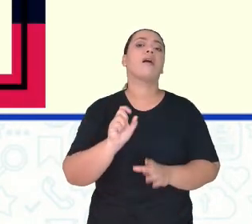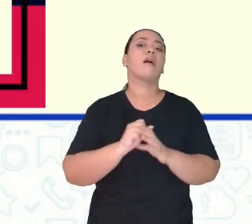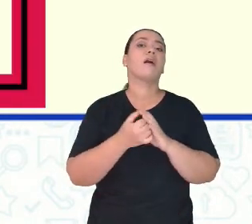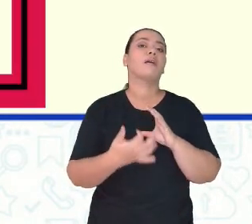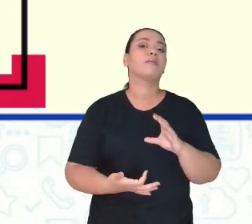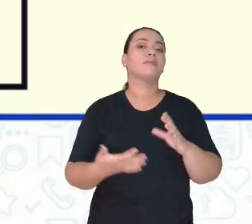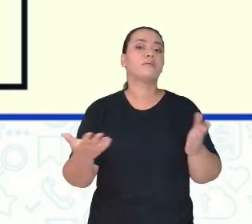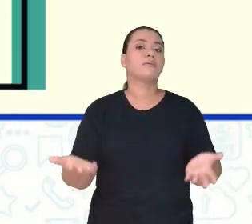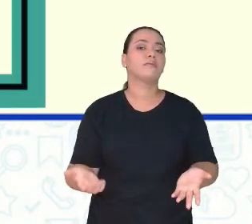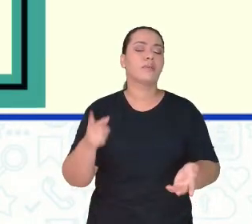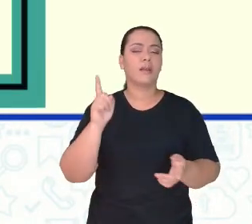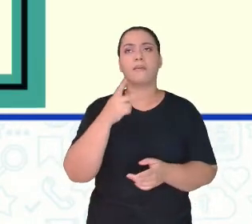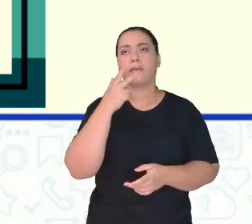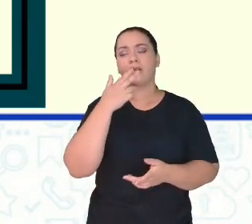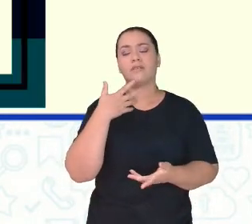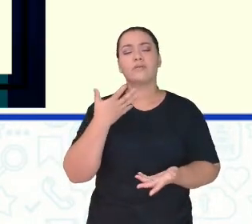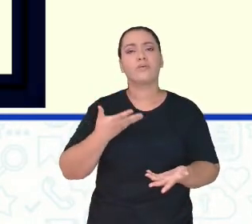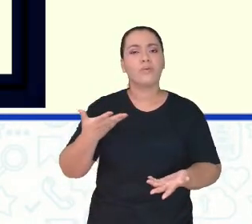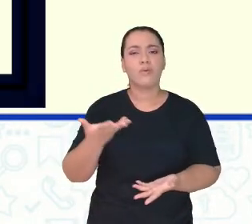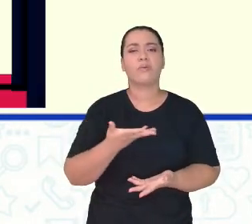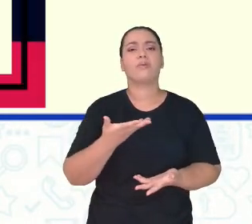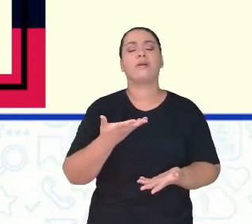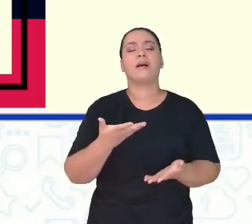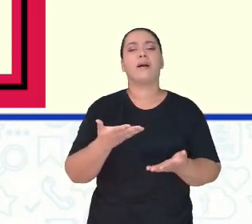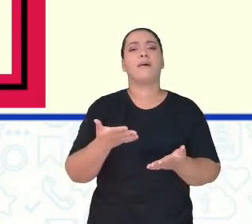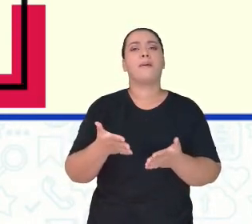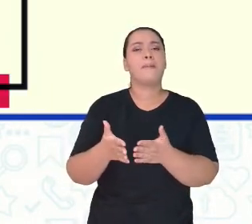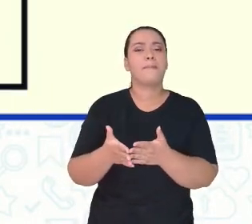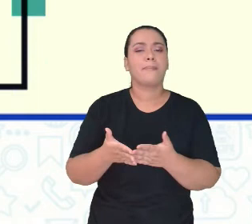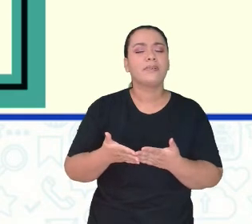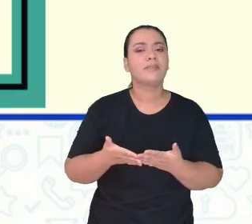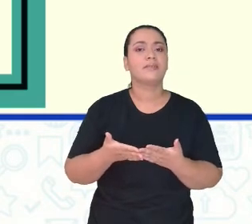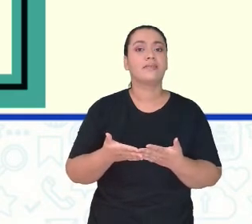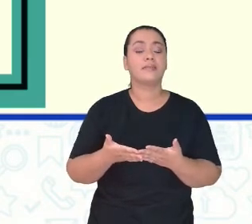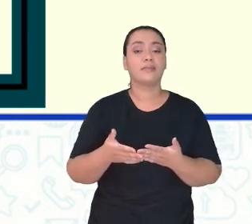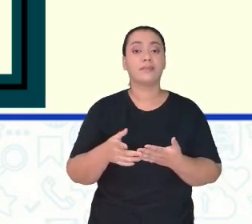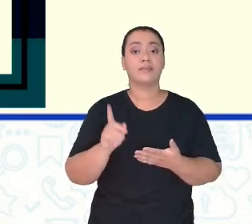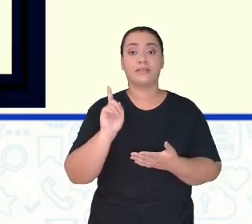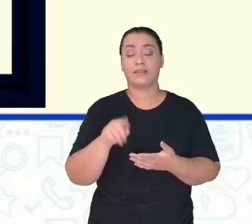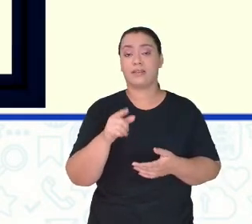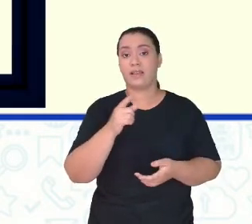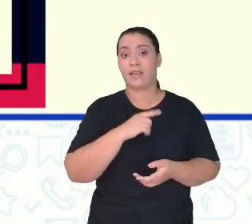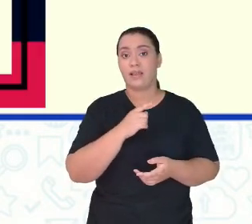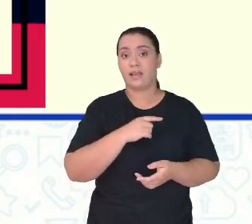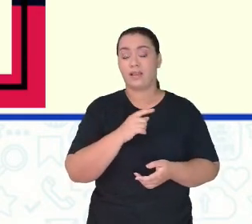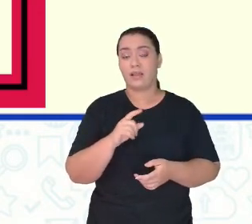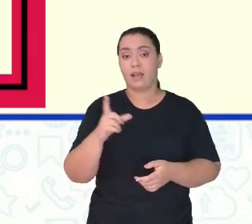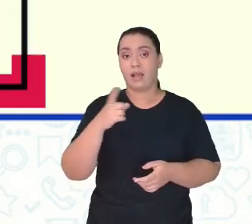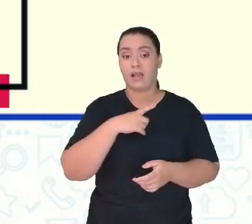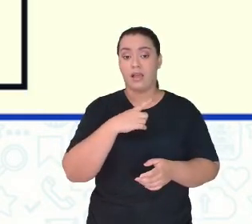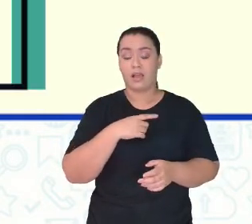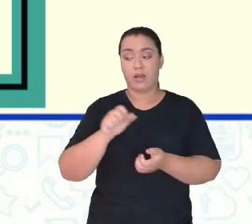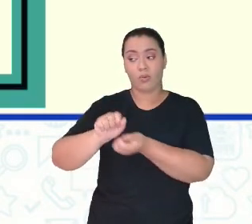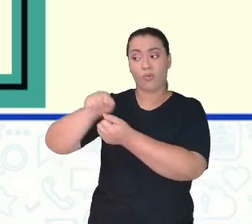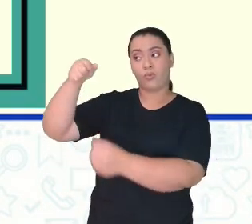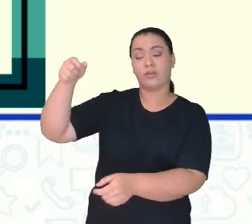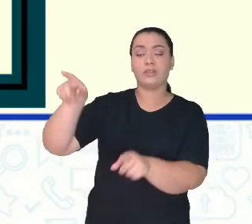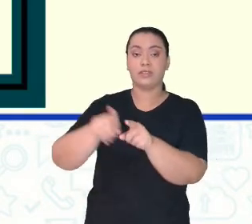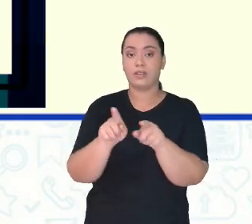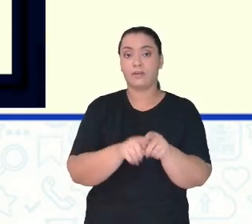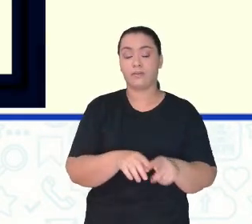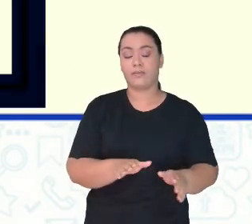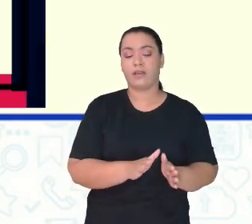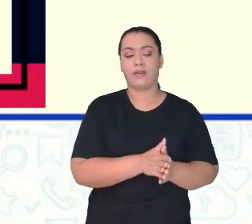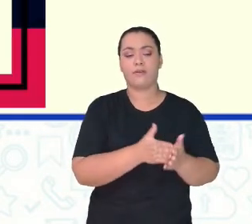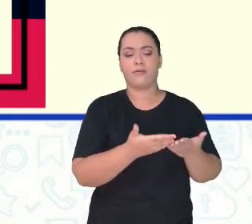O convencimento. O apelo, né? Então, a gente tem que ver que tanto o folder quanto o cartaz,